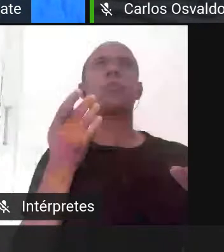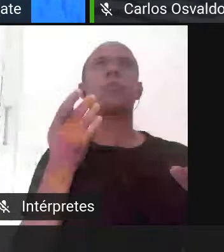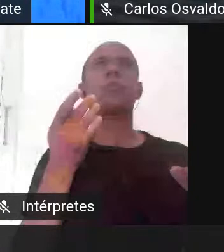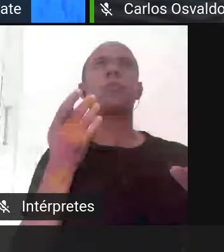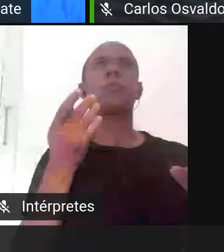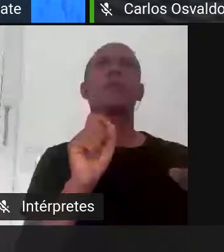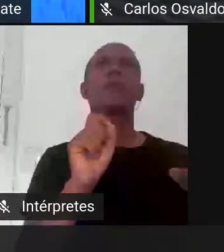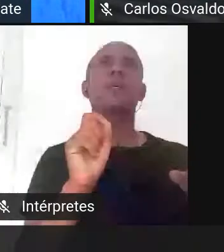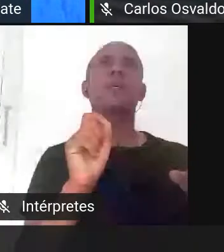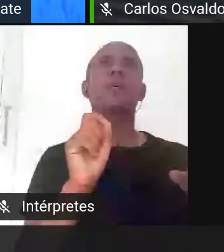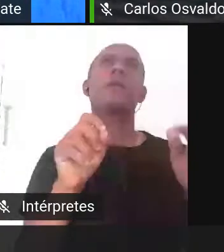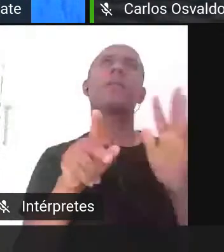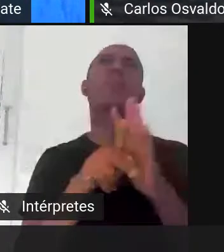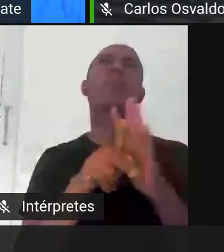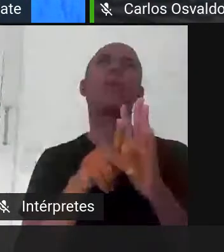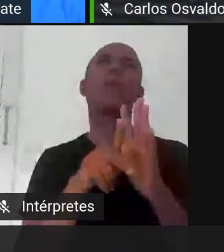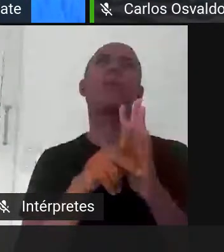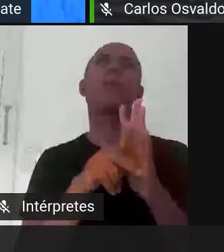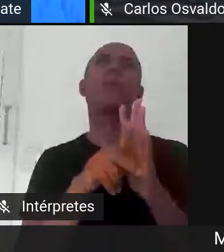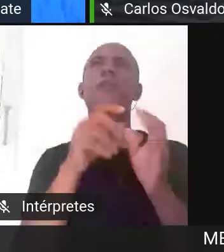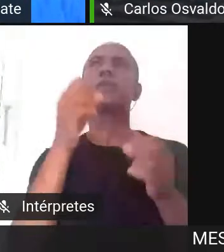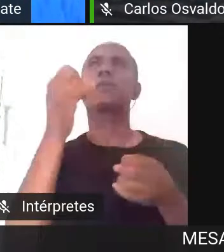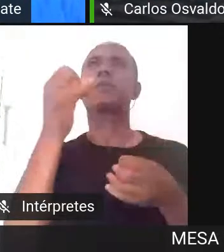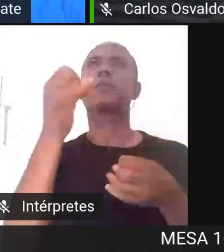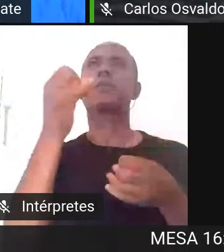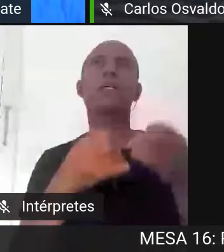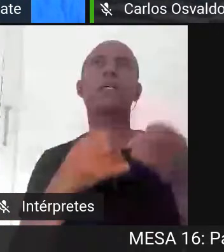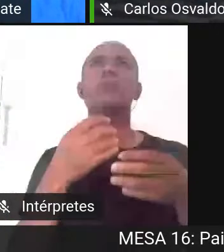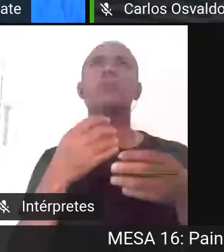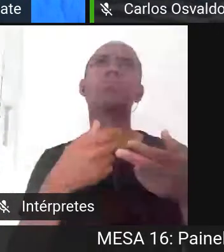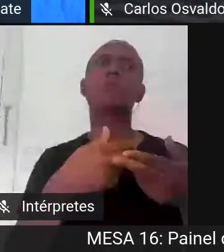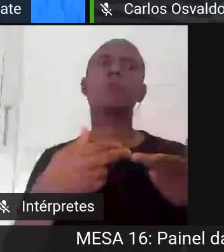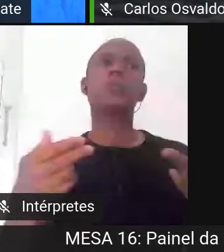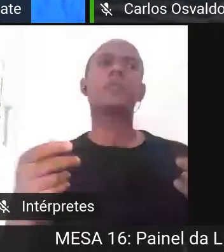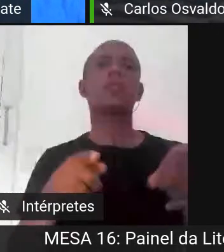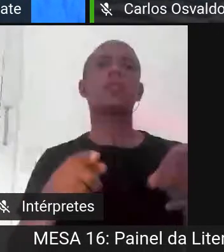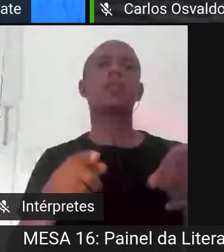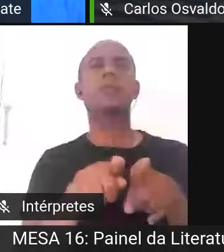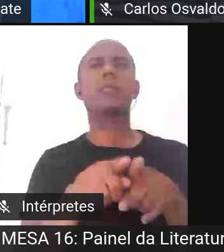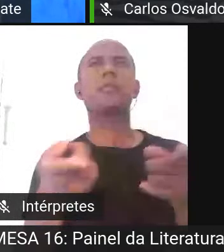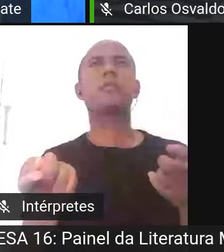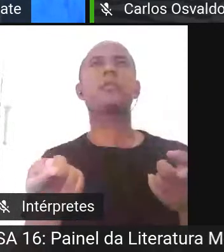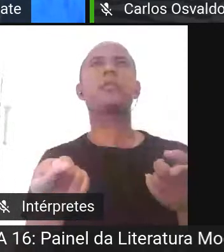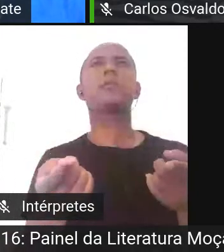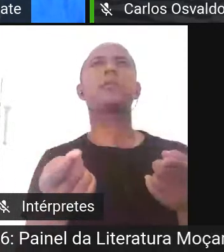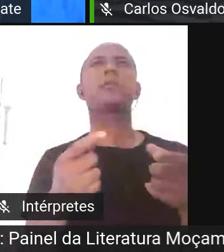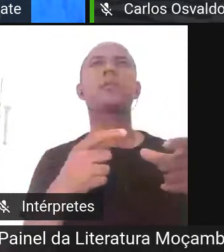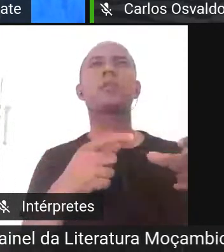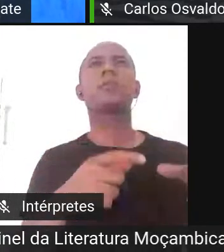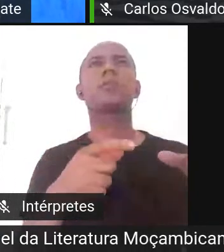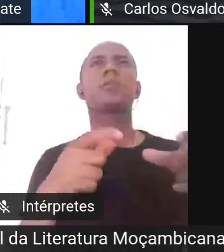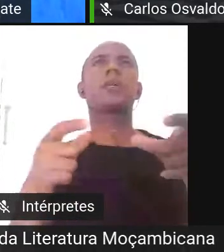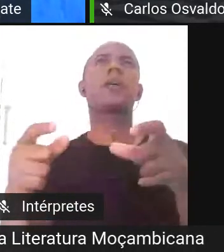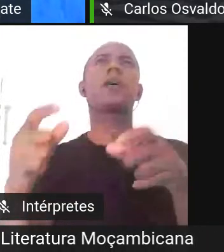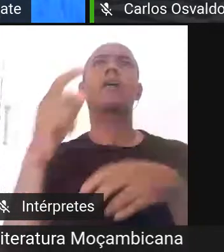fala-se bastante das micaias, de algumas árvores, de algumas plantas, que no período colonial não